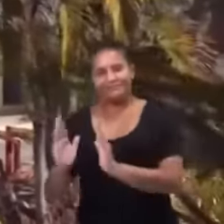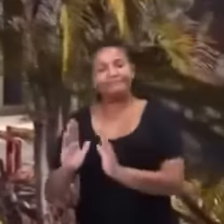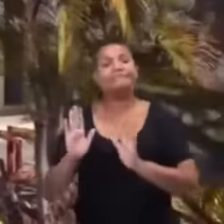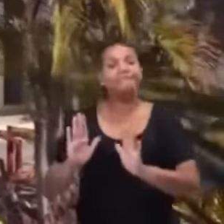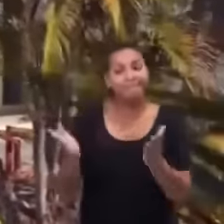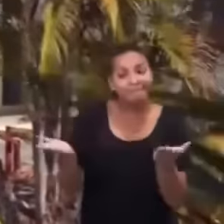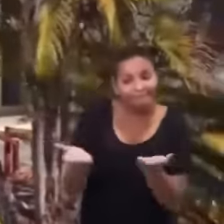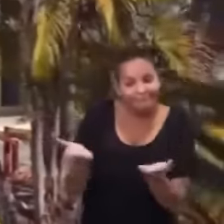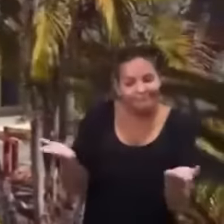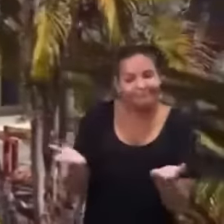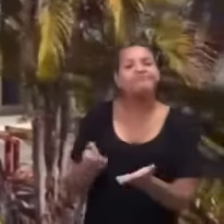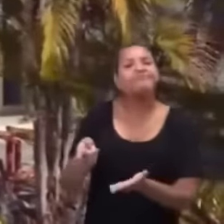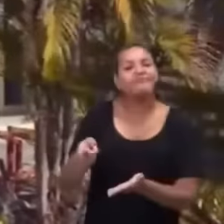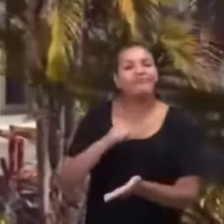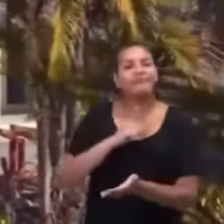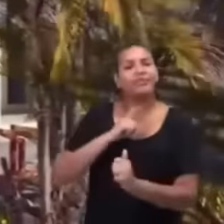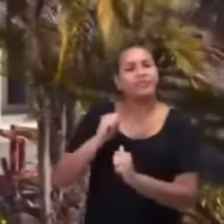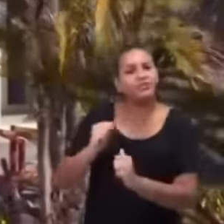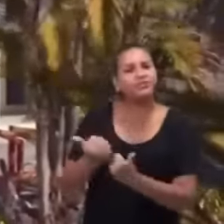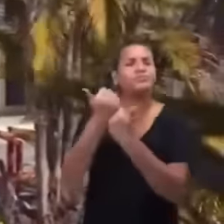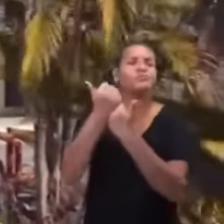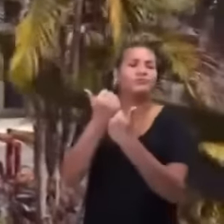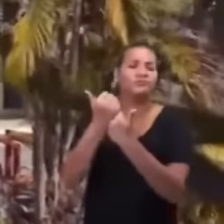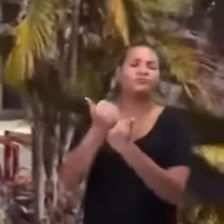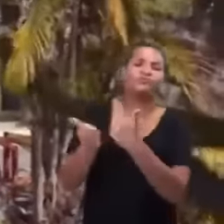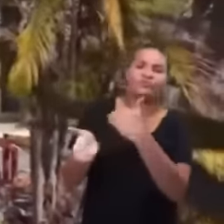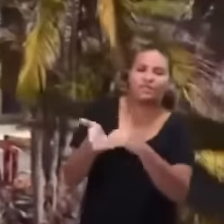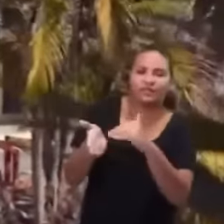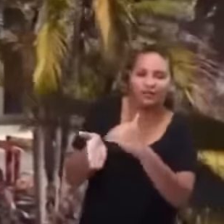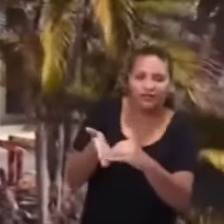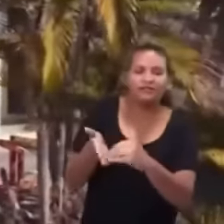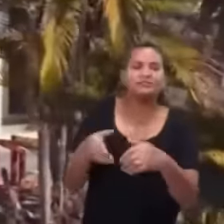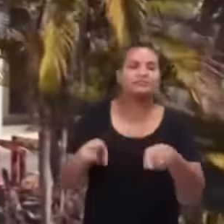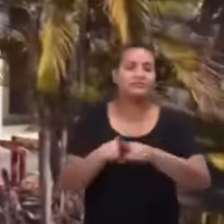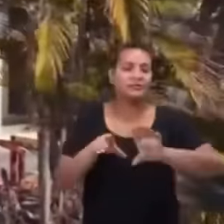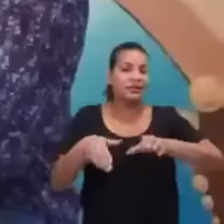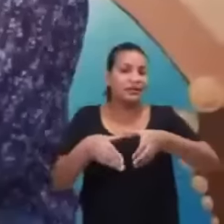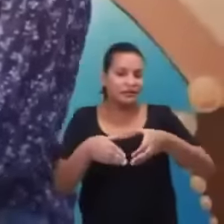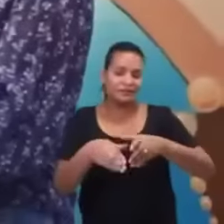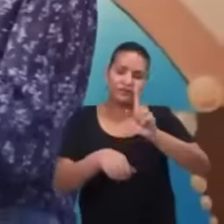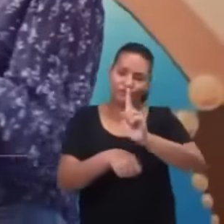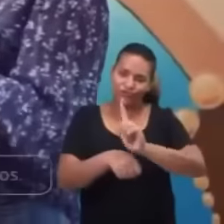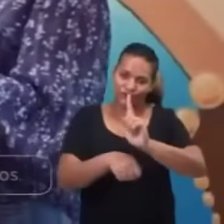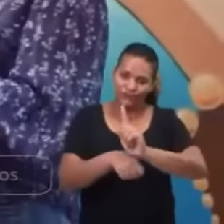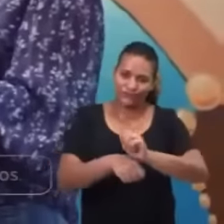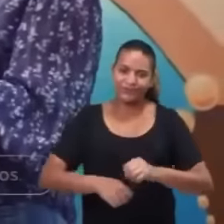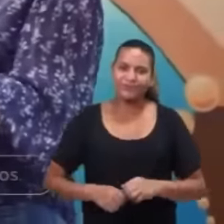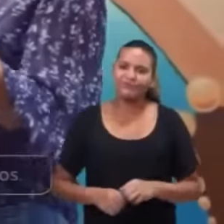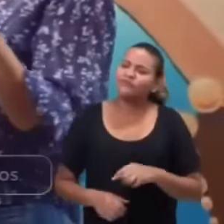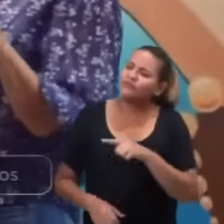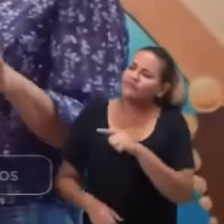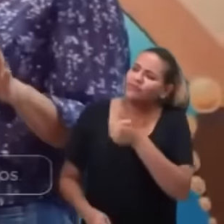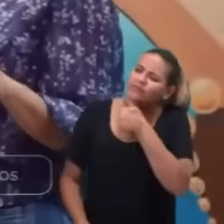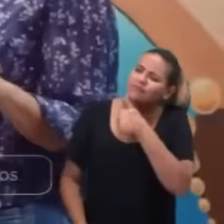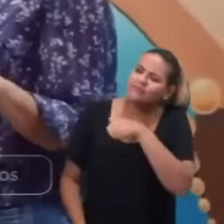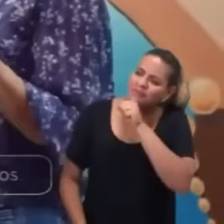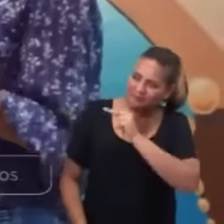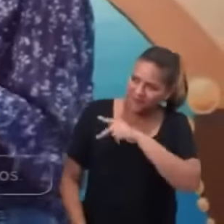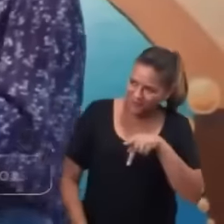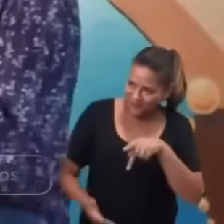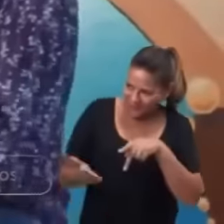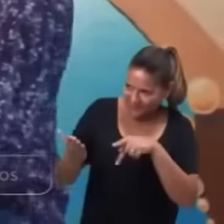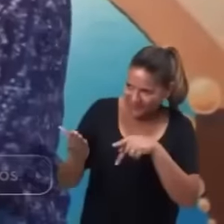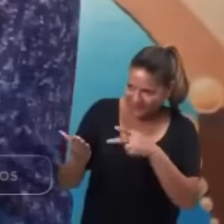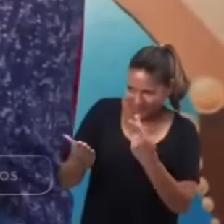contar com muito suporte e apoio, tanto da secretaria como da equipe gestora das escolas. A tua mãe, professora, é